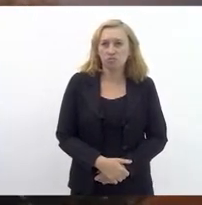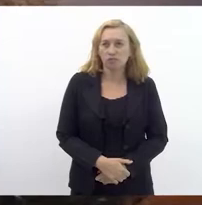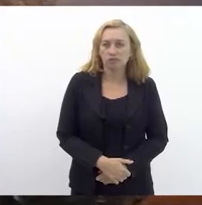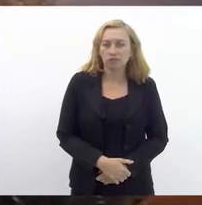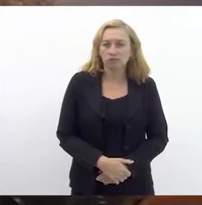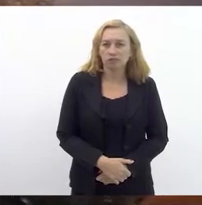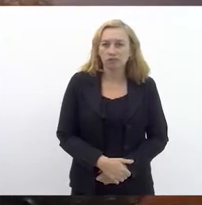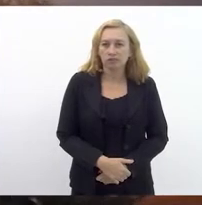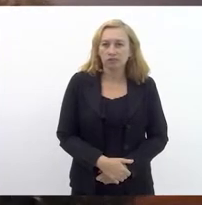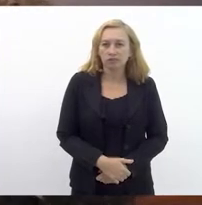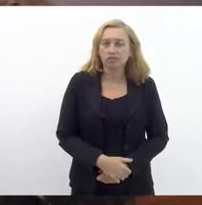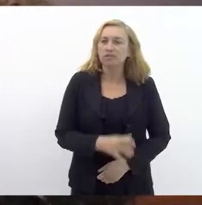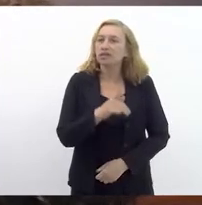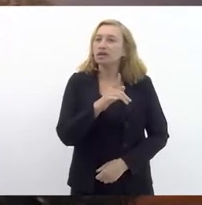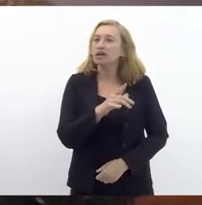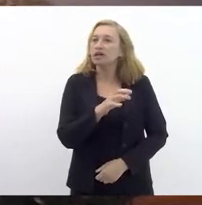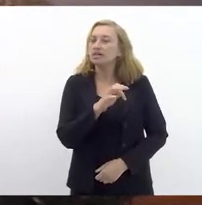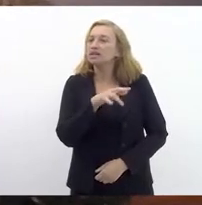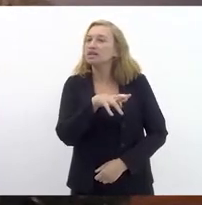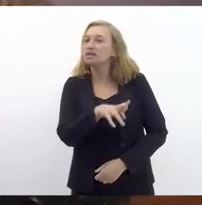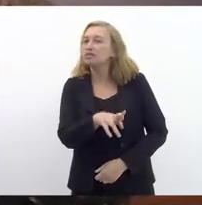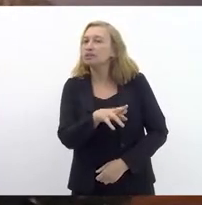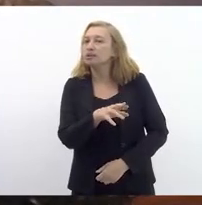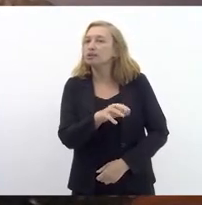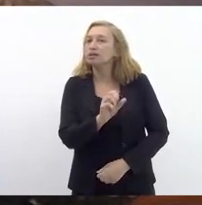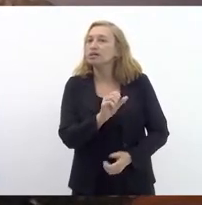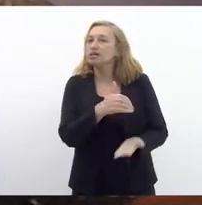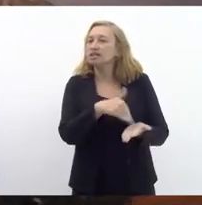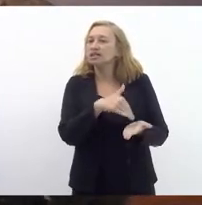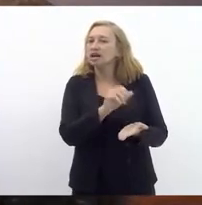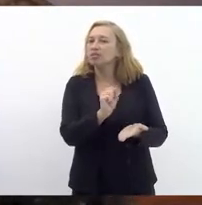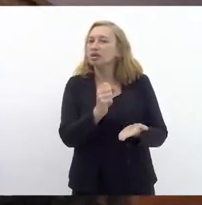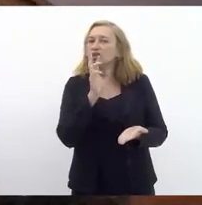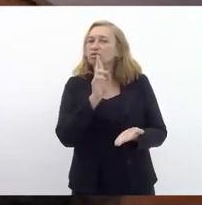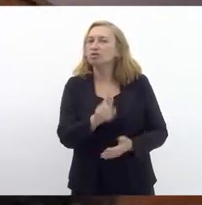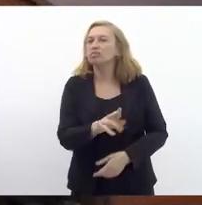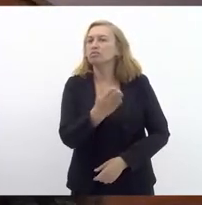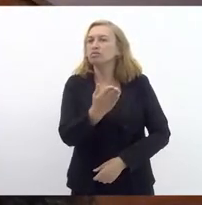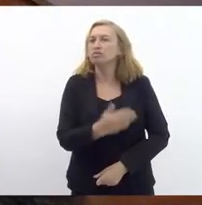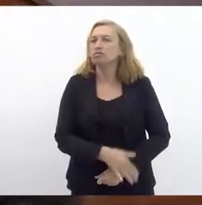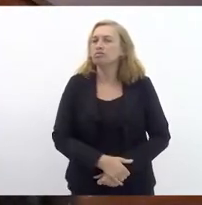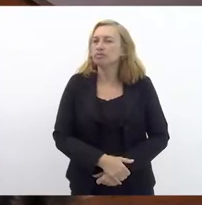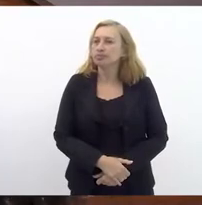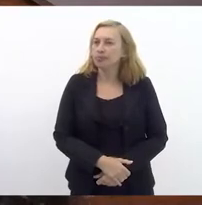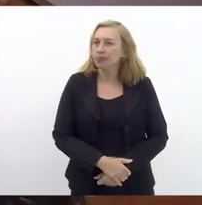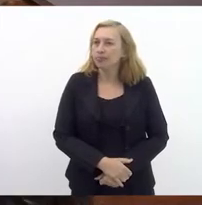Você traz, precisaria responder aqui. Só para... O secretário responder.